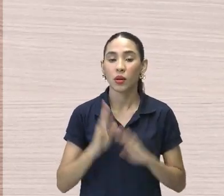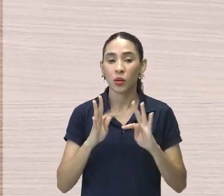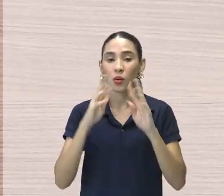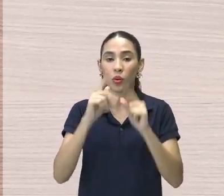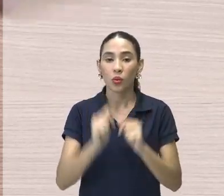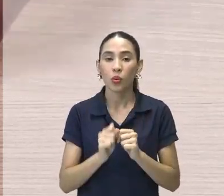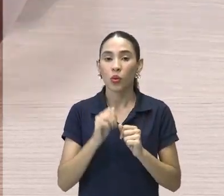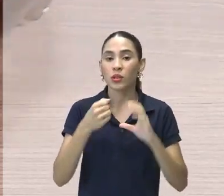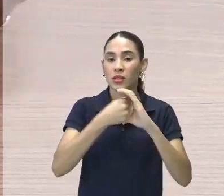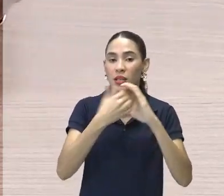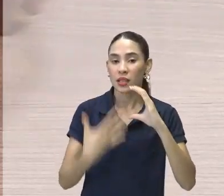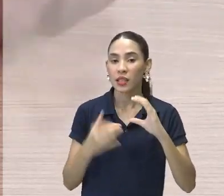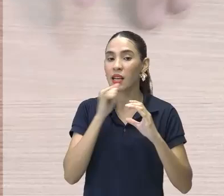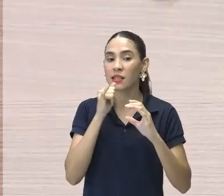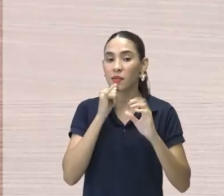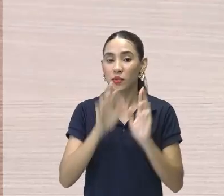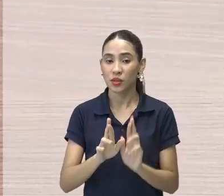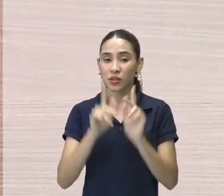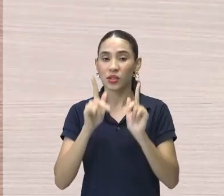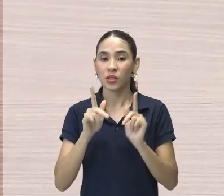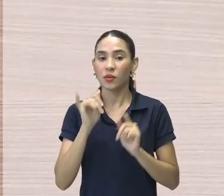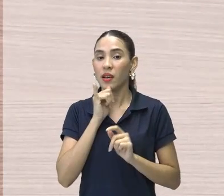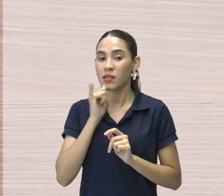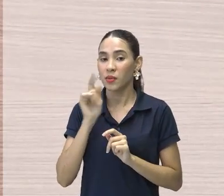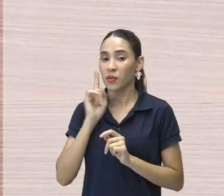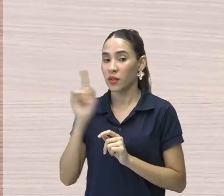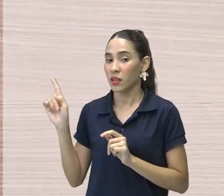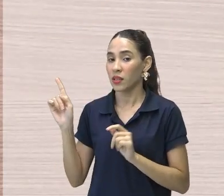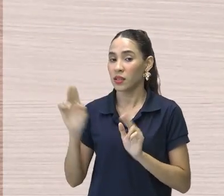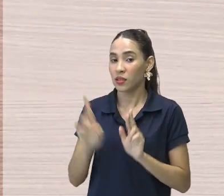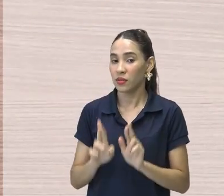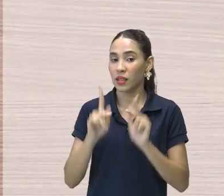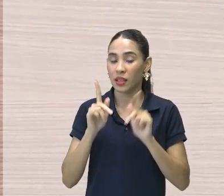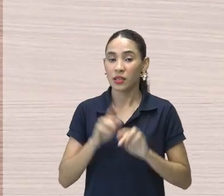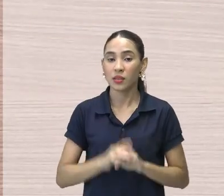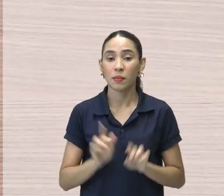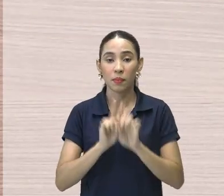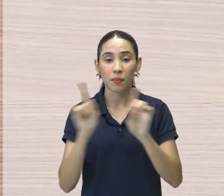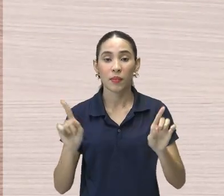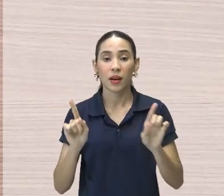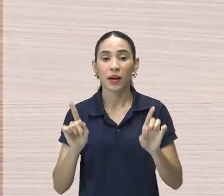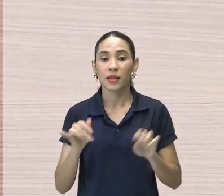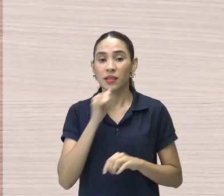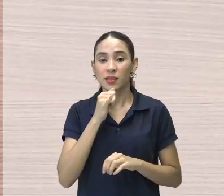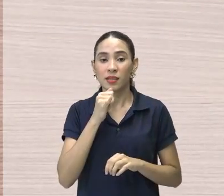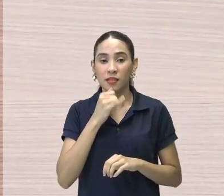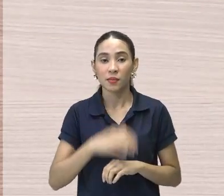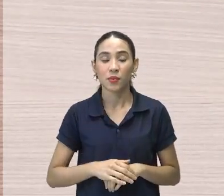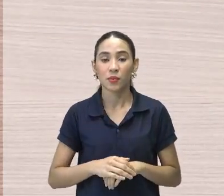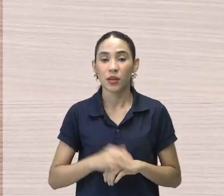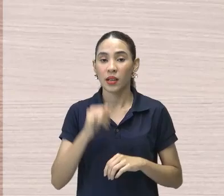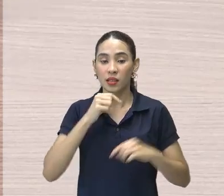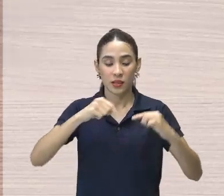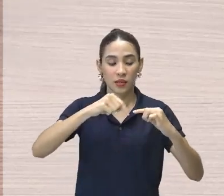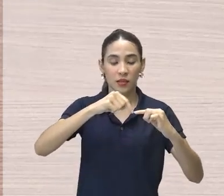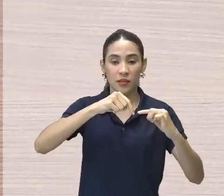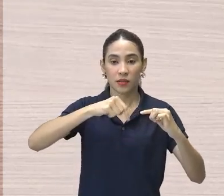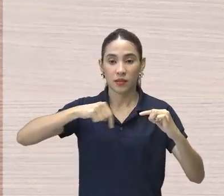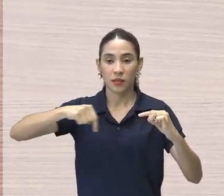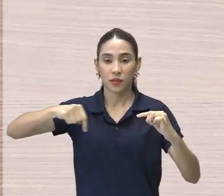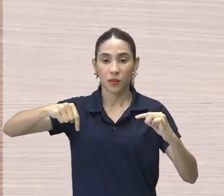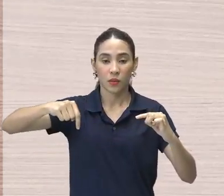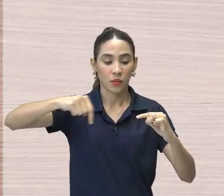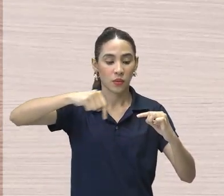os elementos distintos, ou seja, diferentes, porém eles estão dispostos em